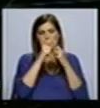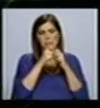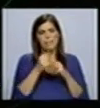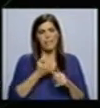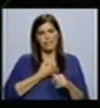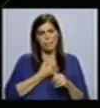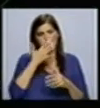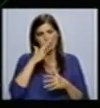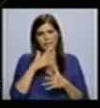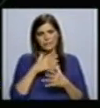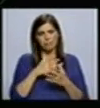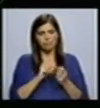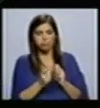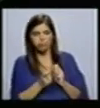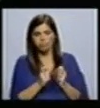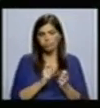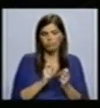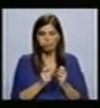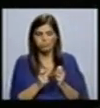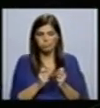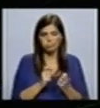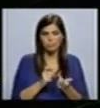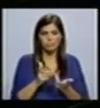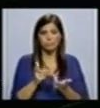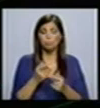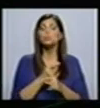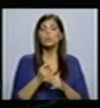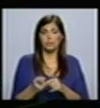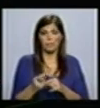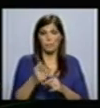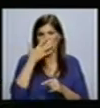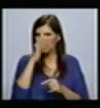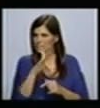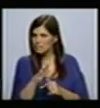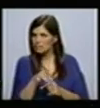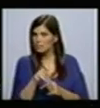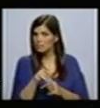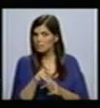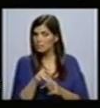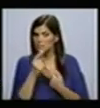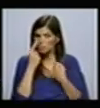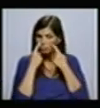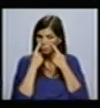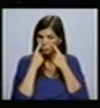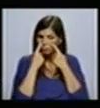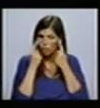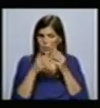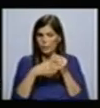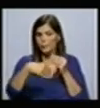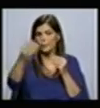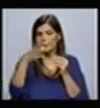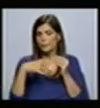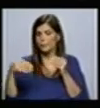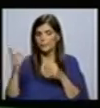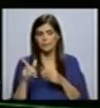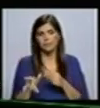quase um transgénero astronómico. E porquê? Porque parecia exibir caudas.